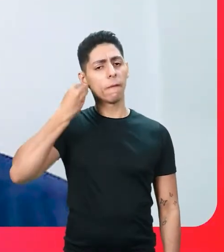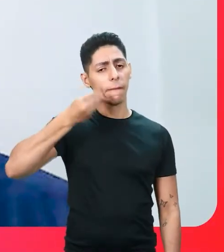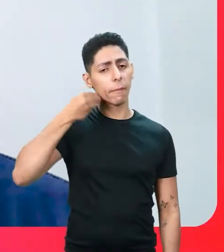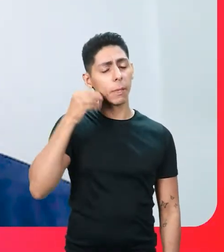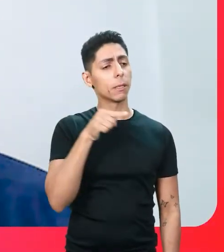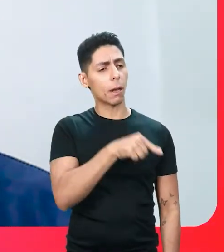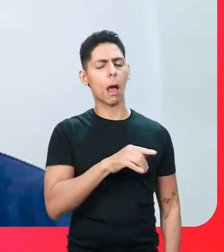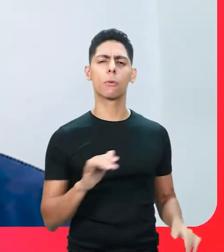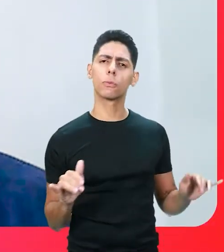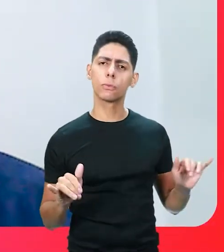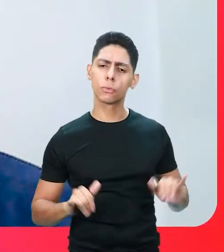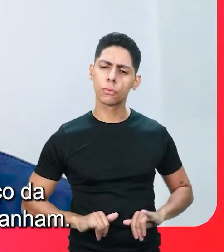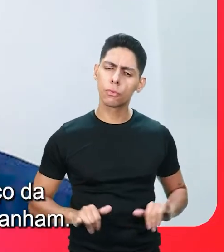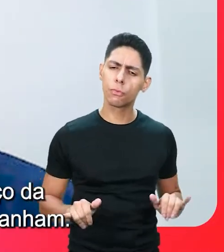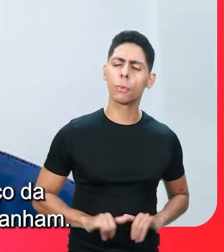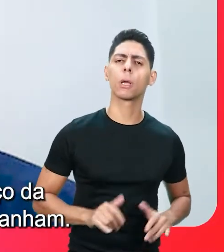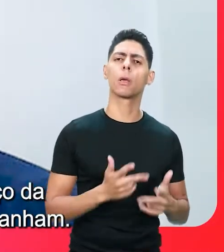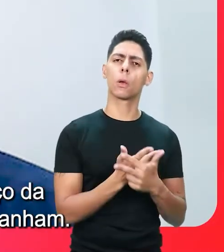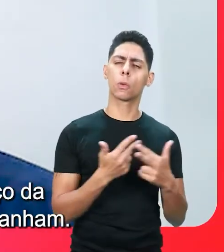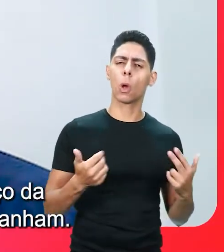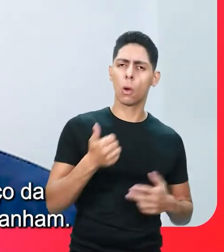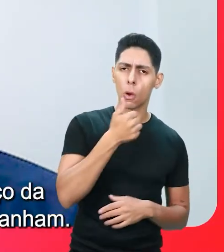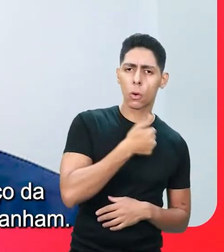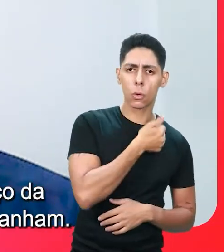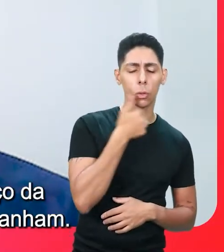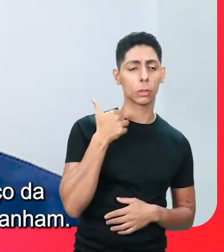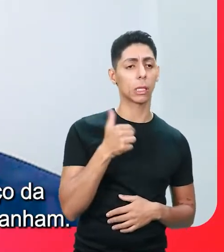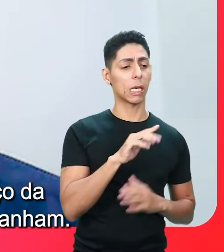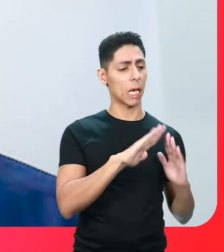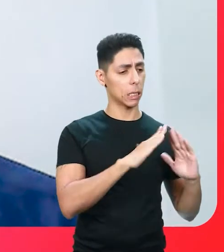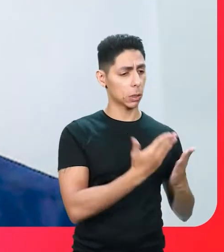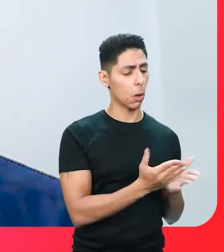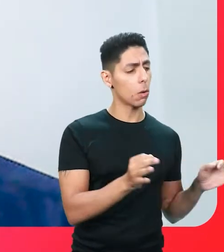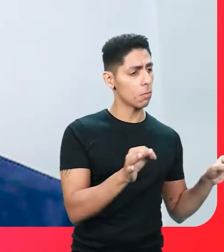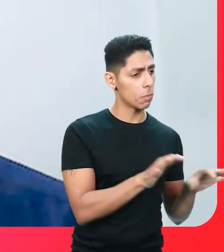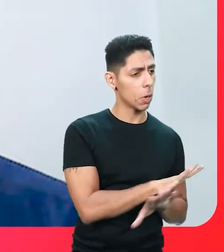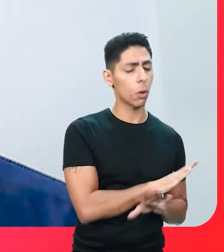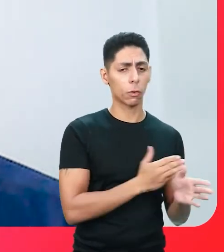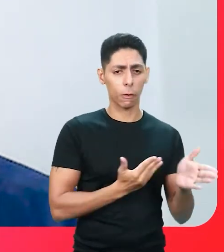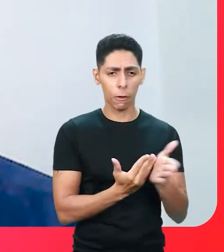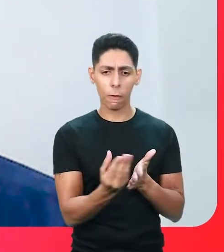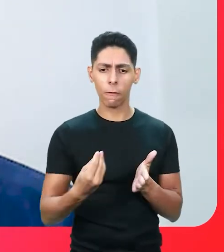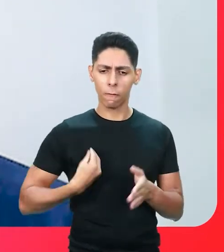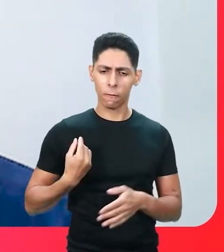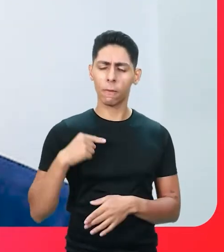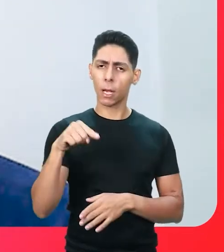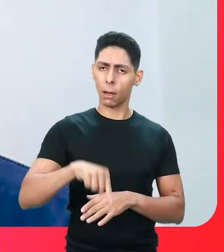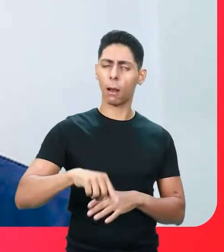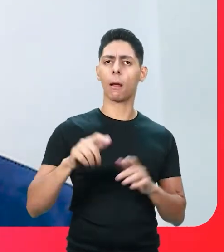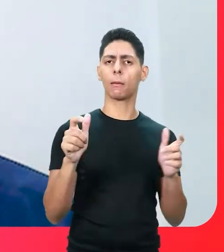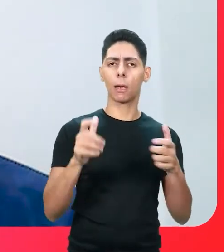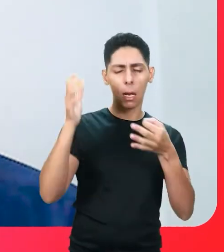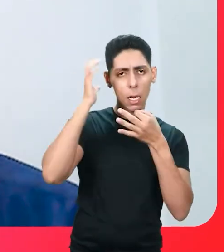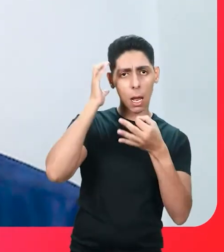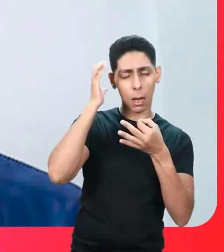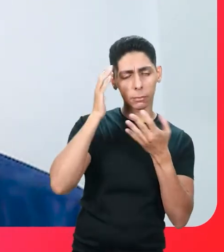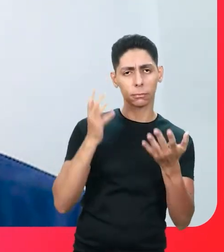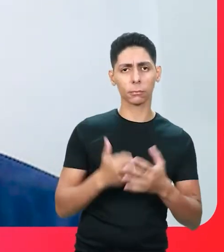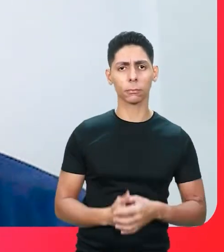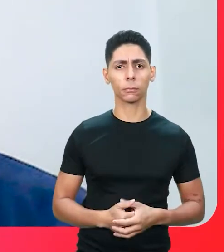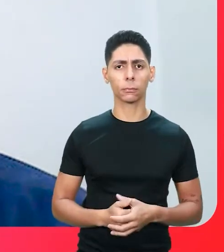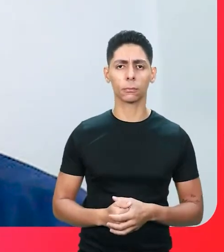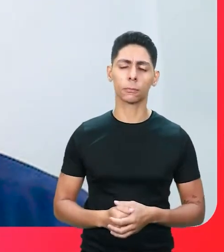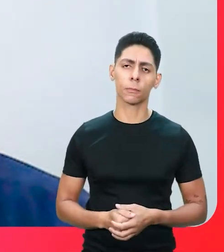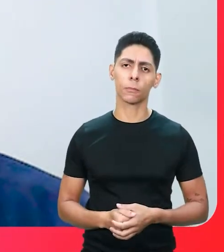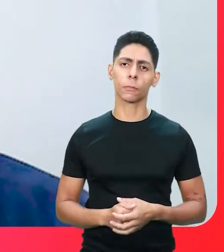eu sofri tudo aquilo que eu ensaiei na escola, eu vivi naquele começo da Rádio Tupi. Antônio e todos e todas que nos acompanham. Ou